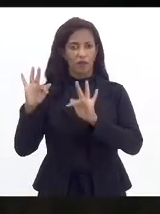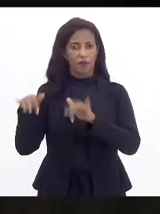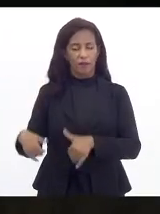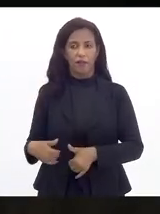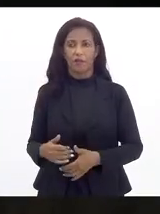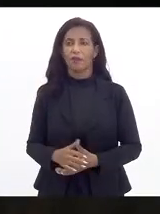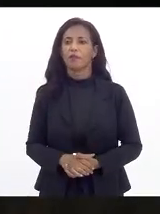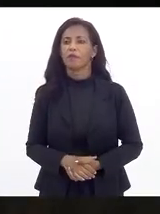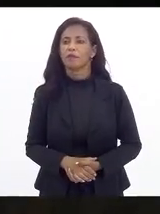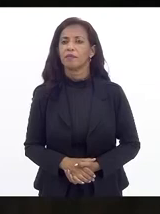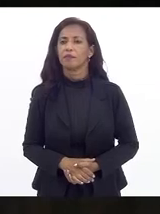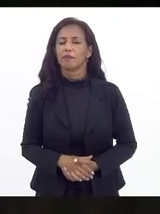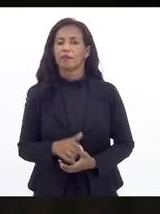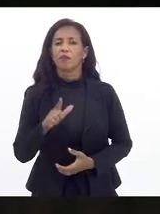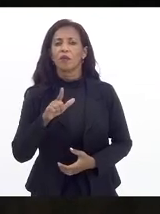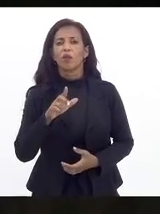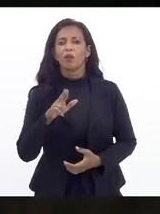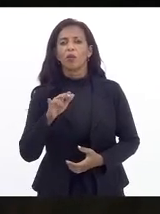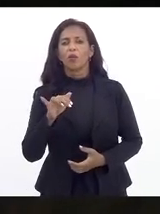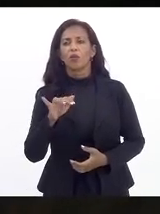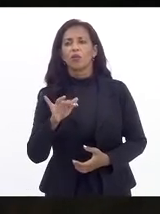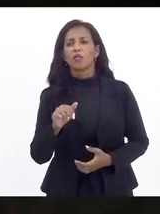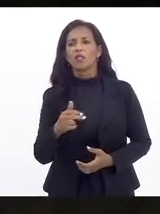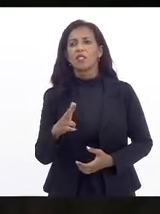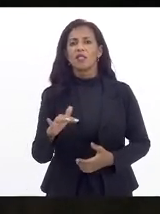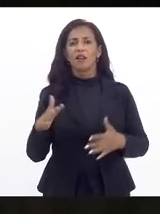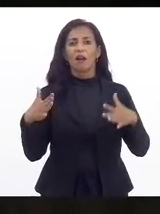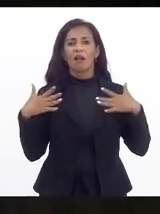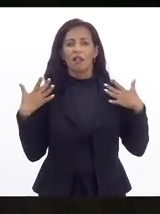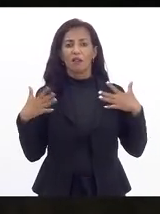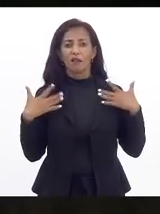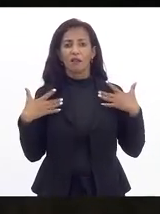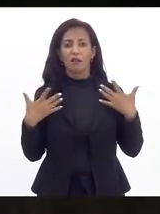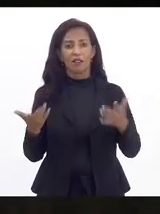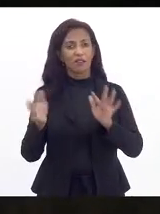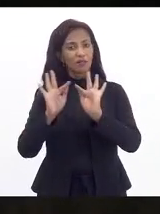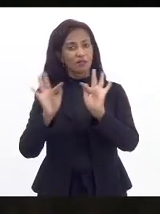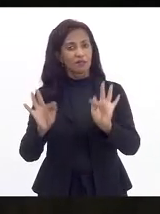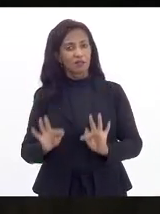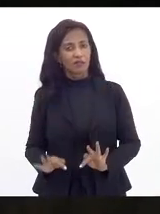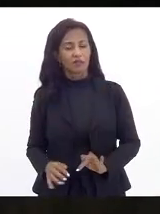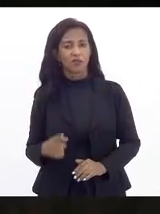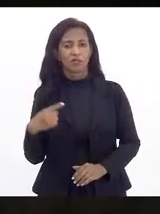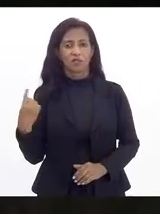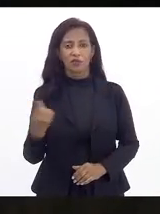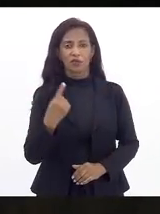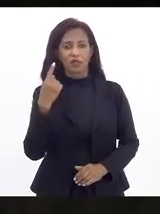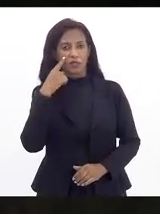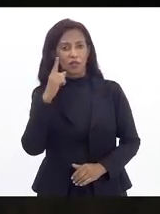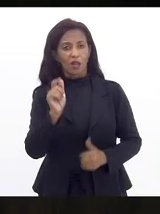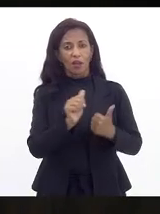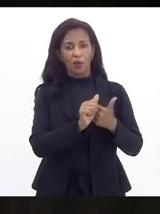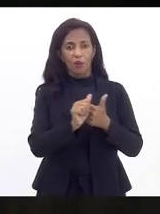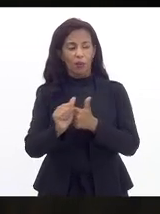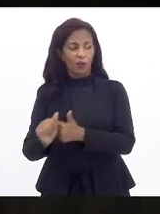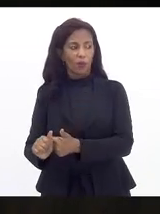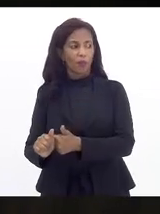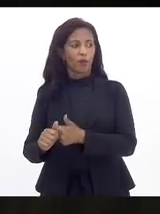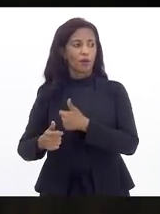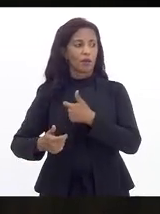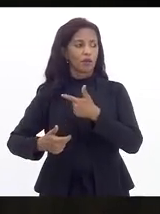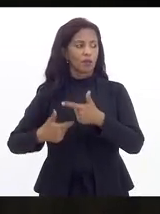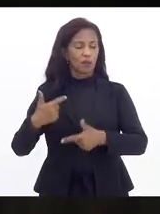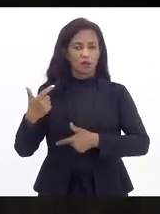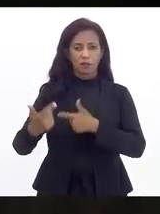Deputada Lucinha, e aqui deixar a nossa alegria, Lucinha, felicidade. Nós que viemos acompanhando essa